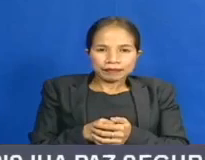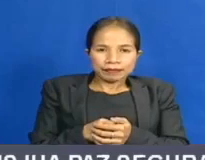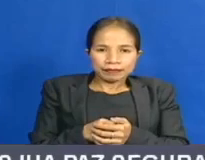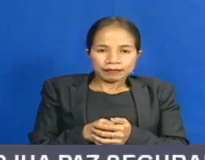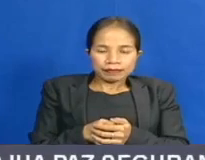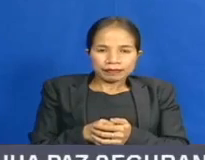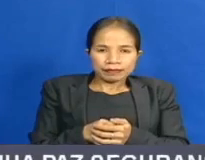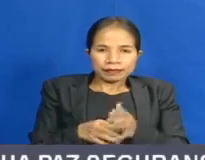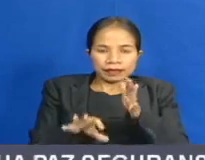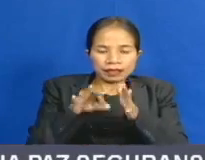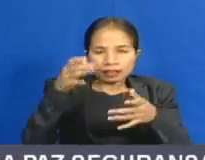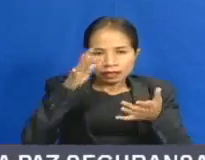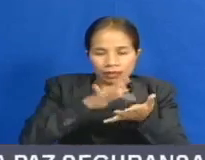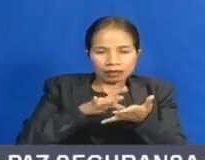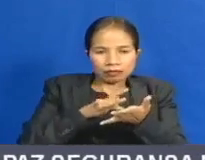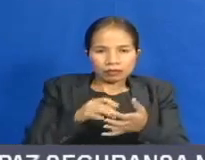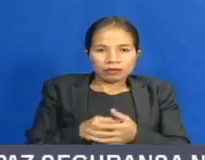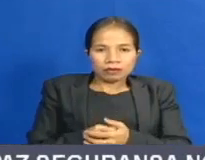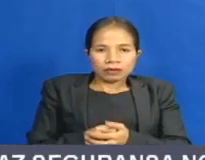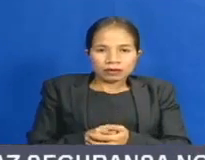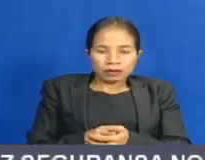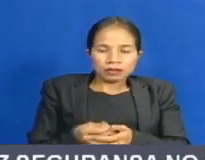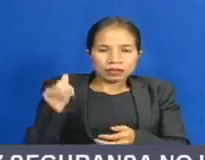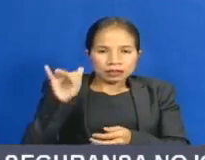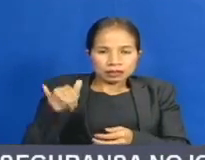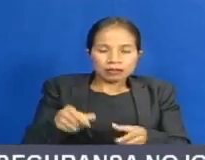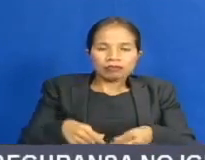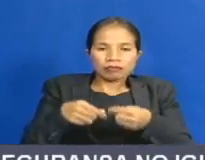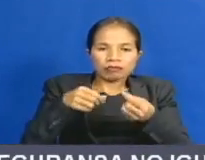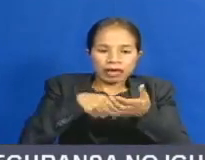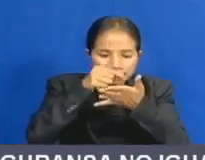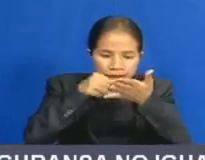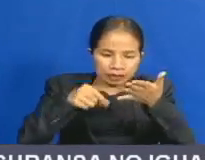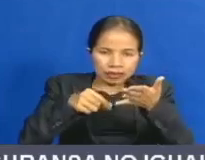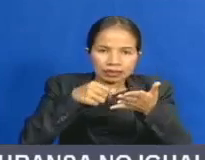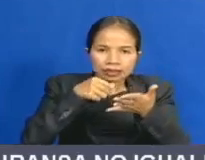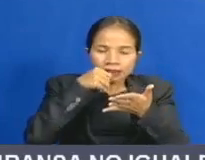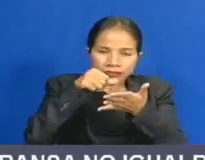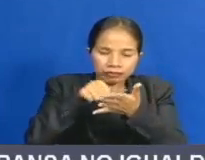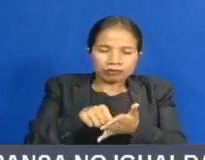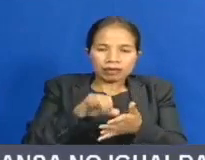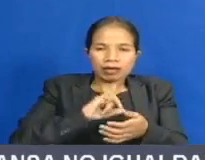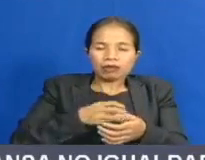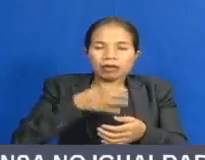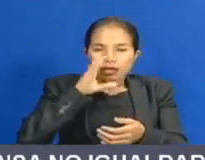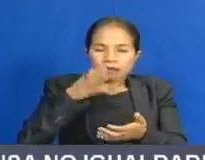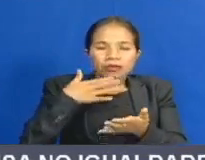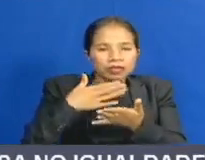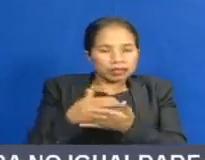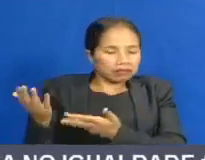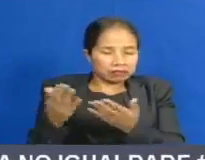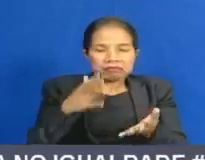klinik. Ada luar kai moro kenapa maka sira resei tamai, hau hemo mana rekopera na tam moro kena hau para.